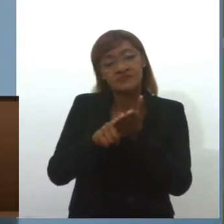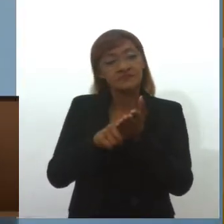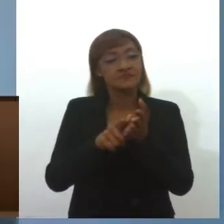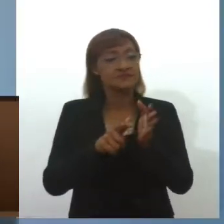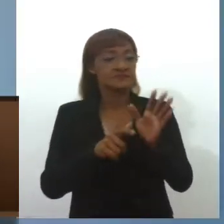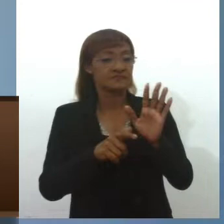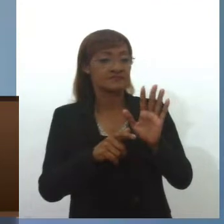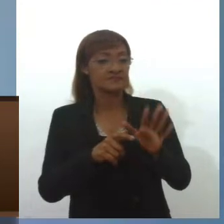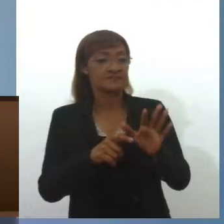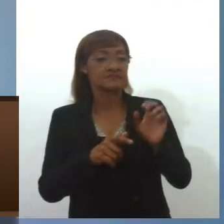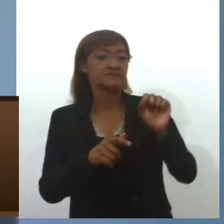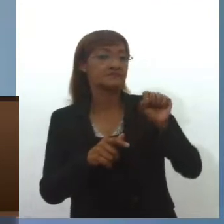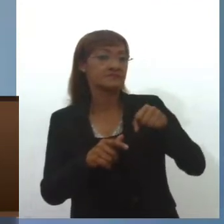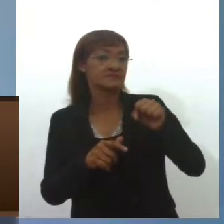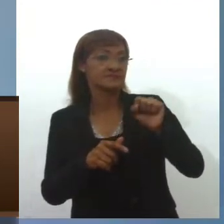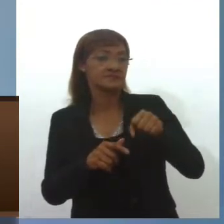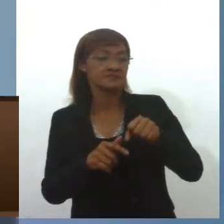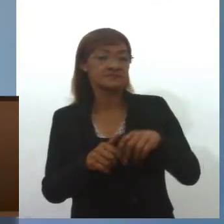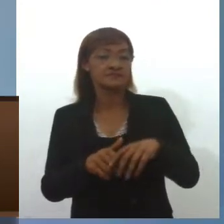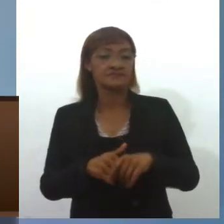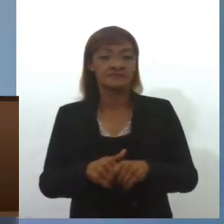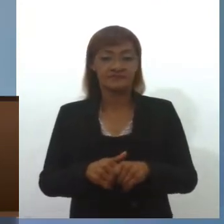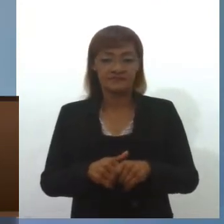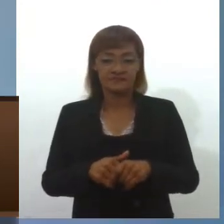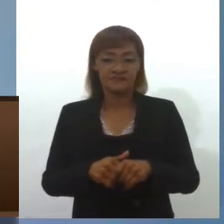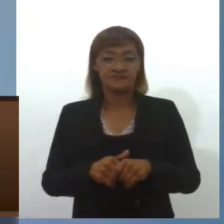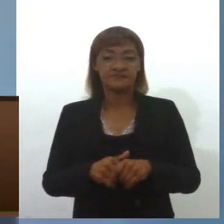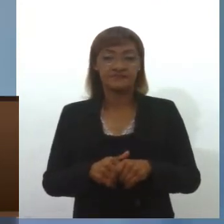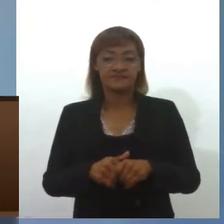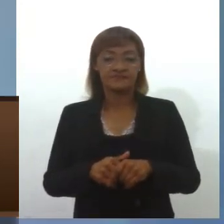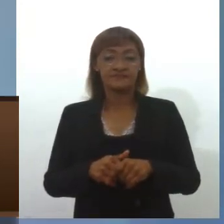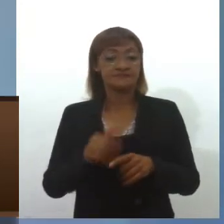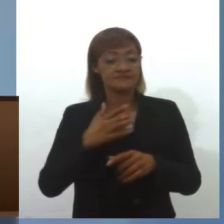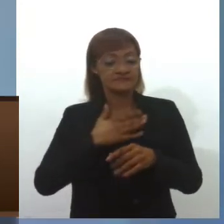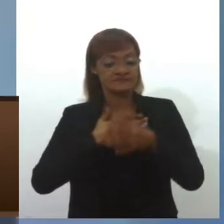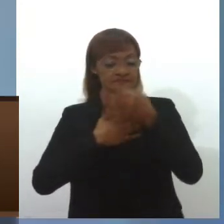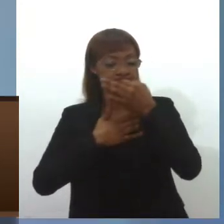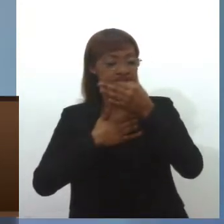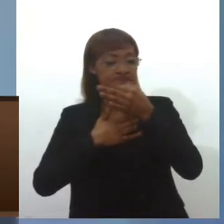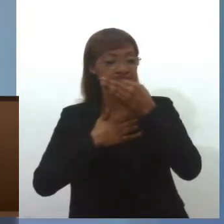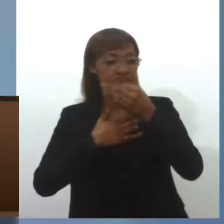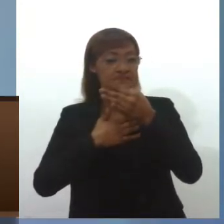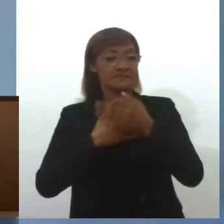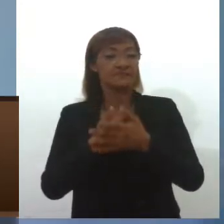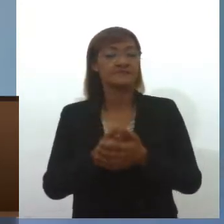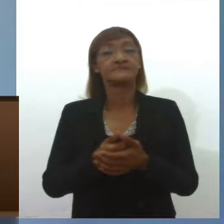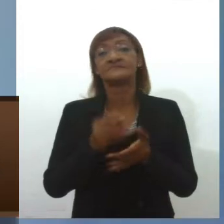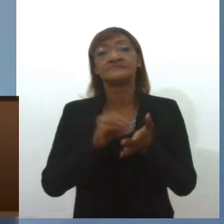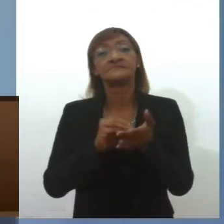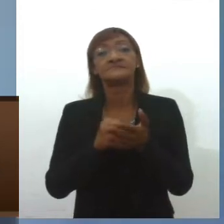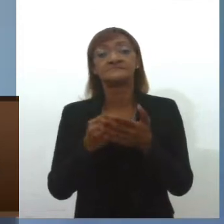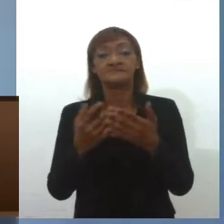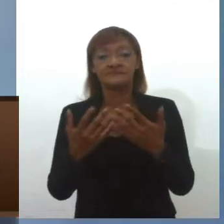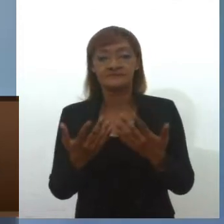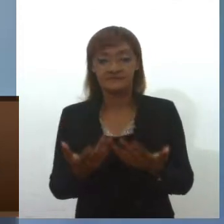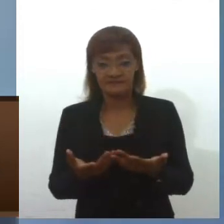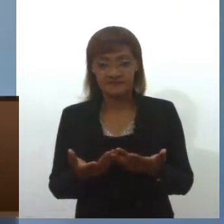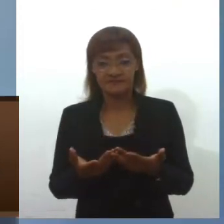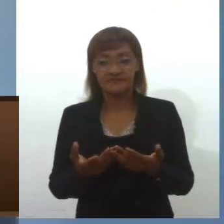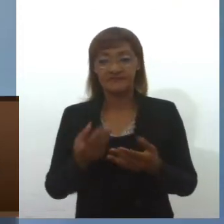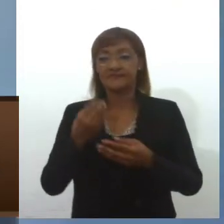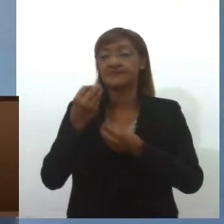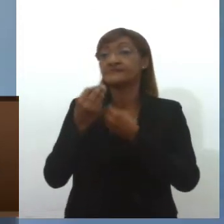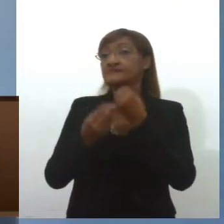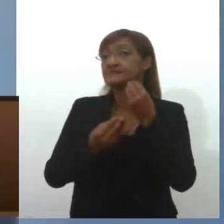disso, alguns outros aspectos importantíssimos que, ao meu ver, essa discussão não está colocada na mesa. Como a questão